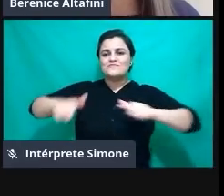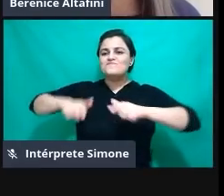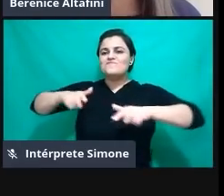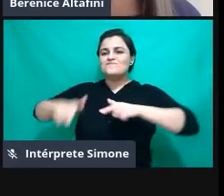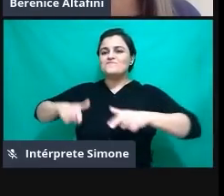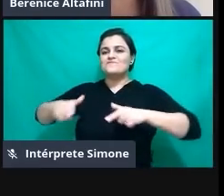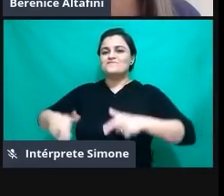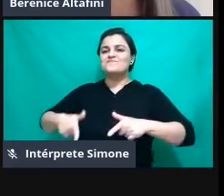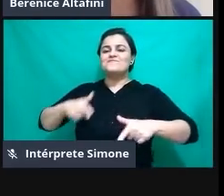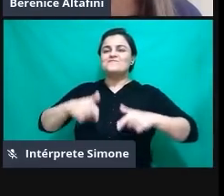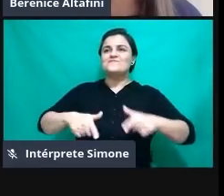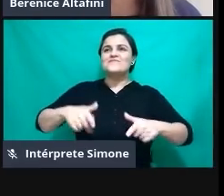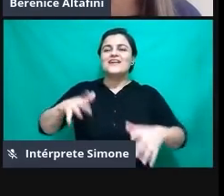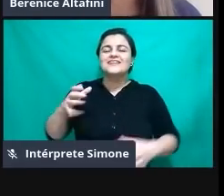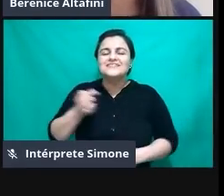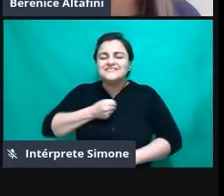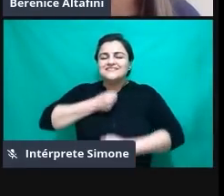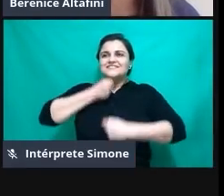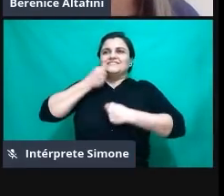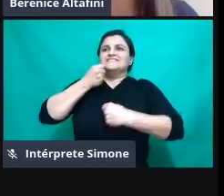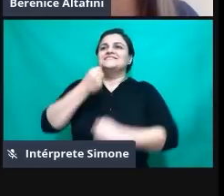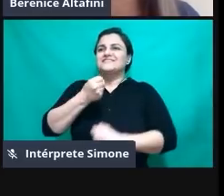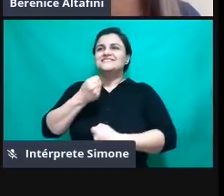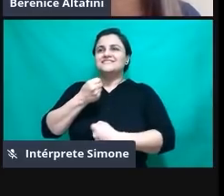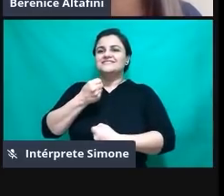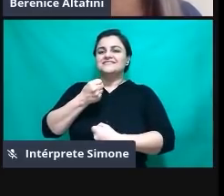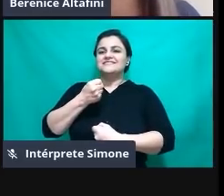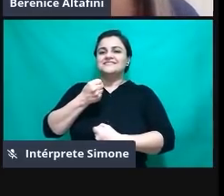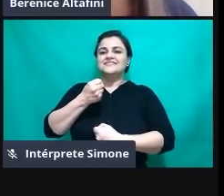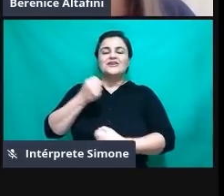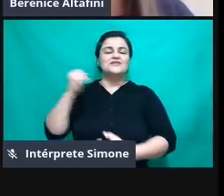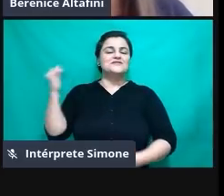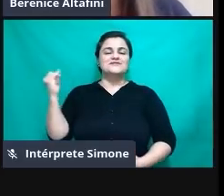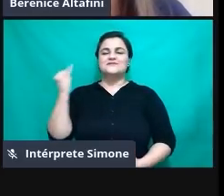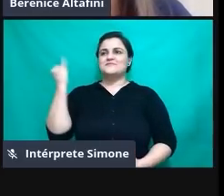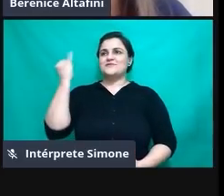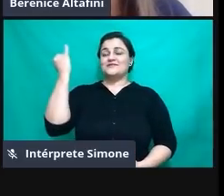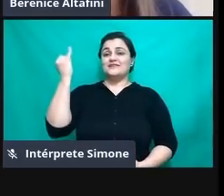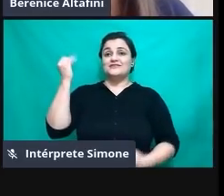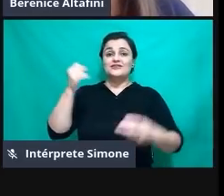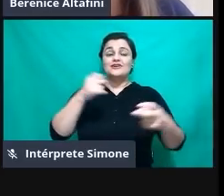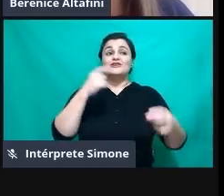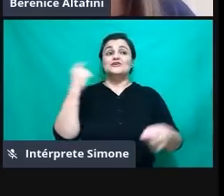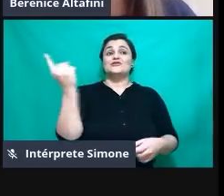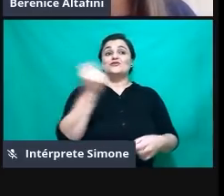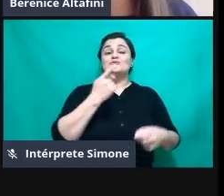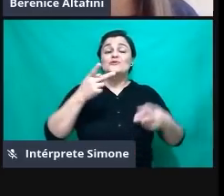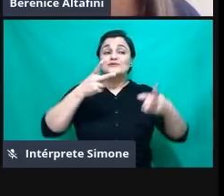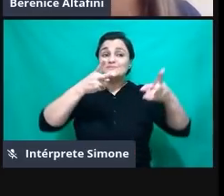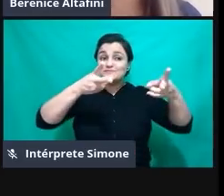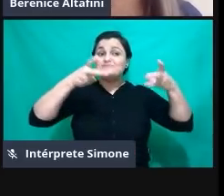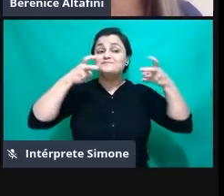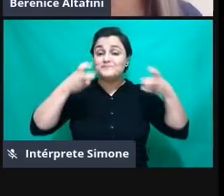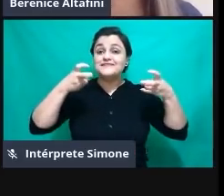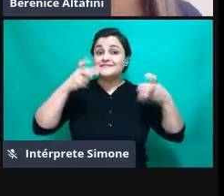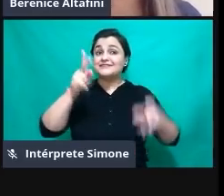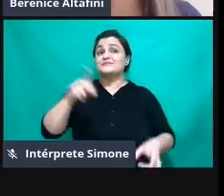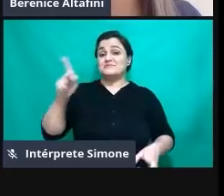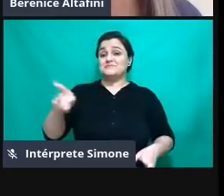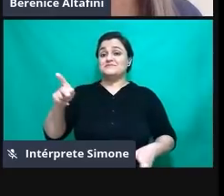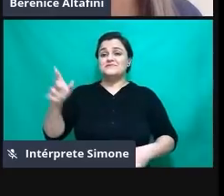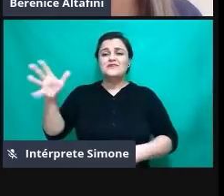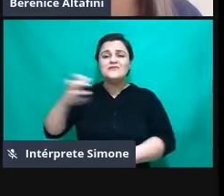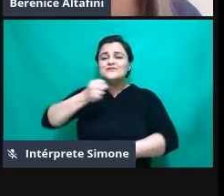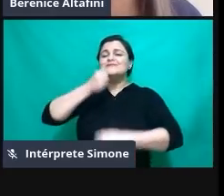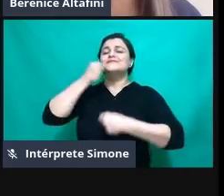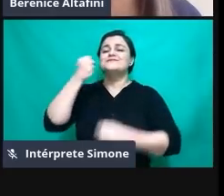estão se sobressaindo nesse momento mesmo que nós saímos da nossa zona de conforto, né, para essa nova